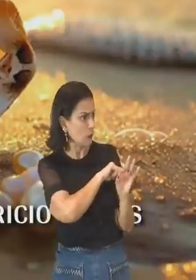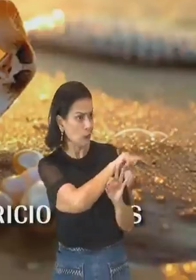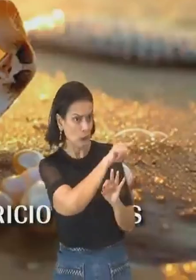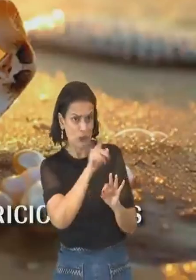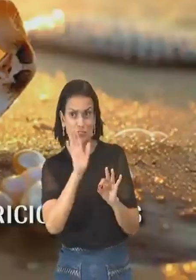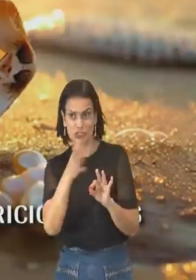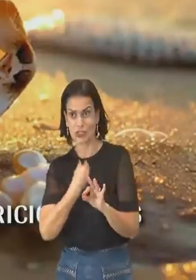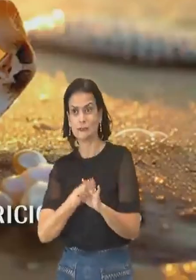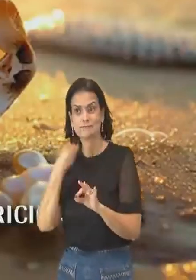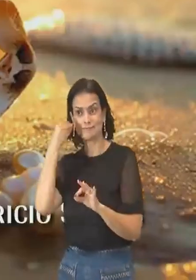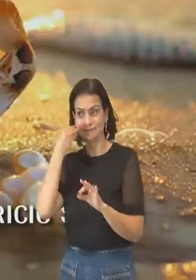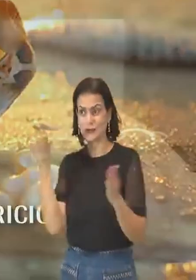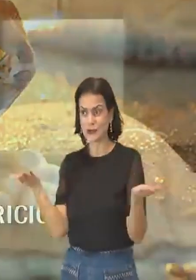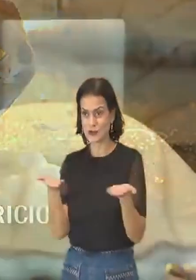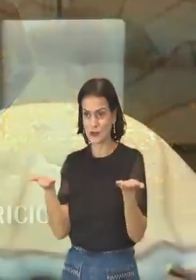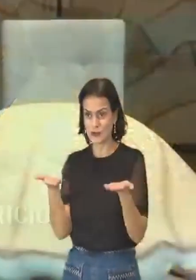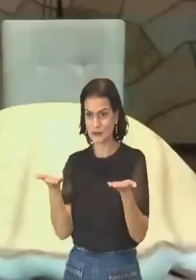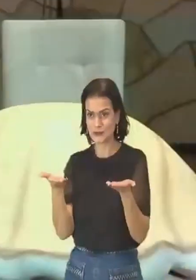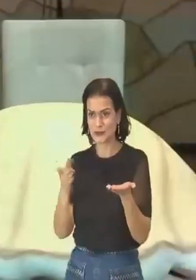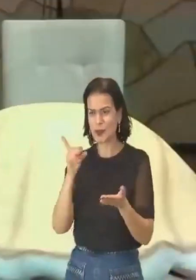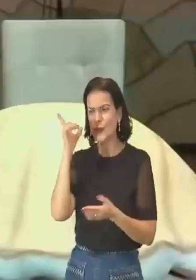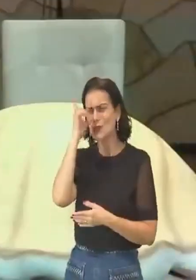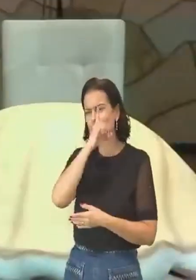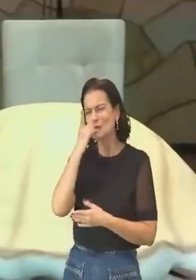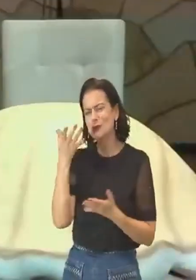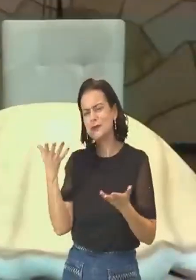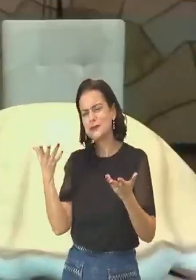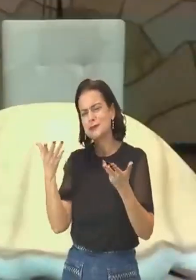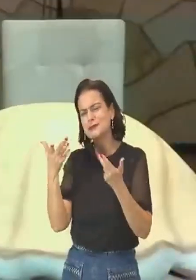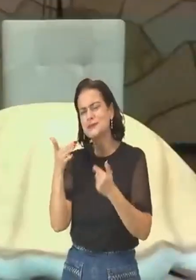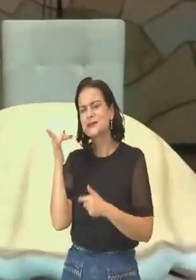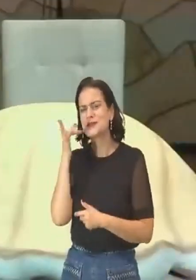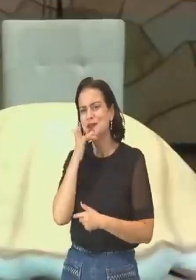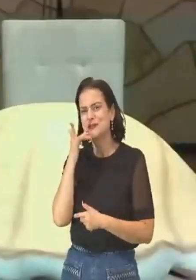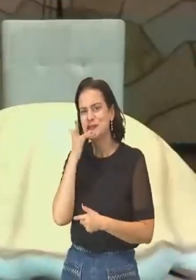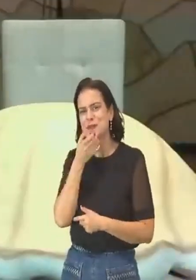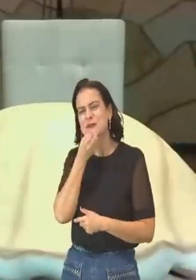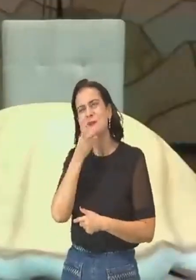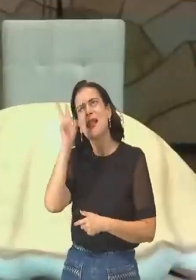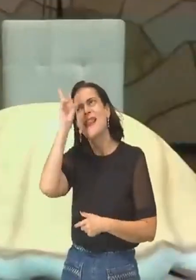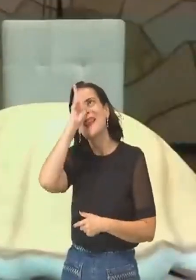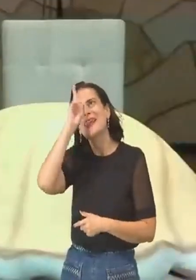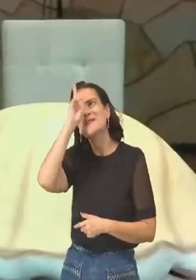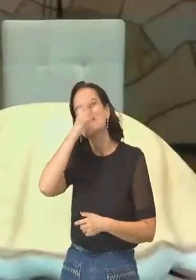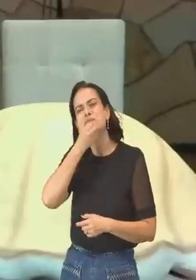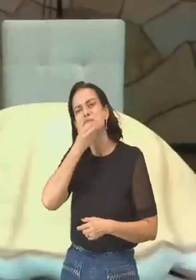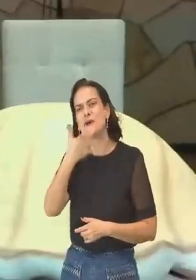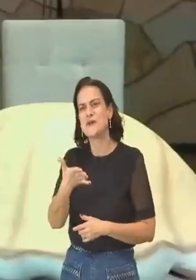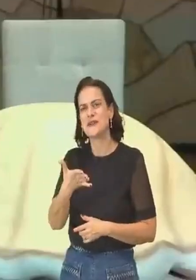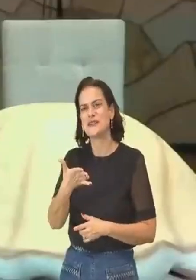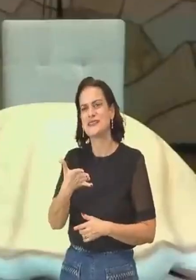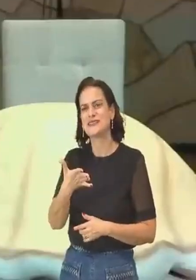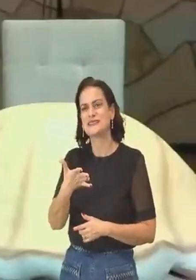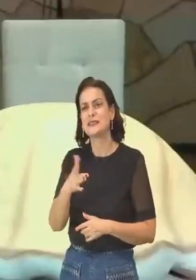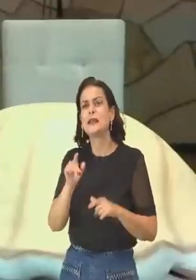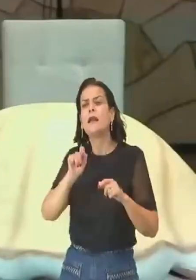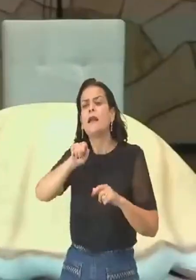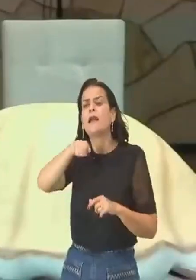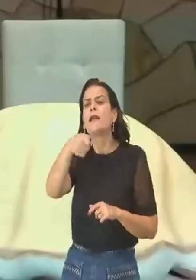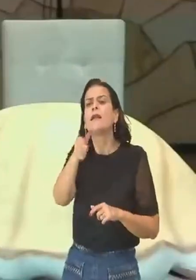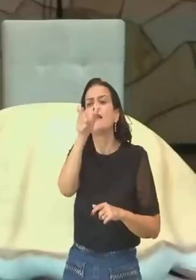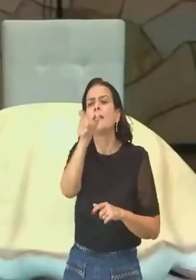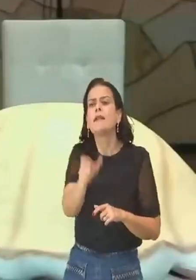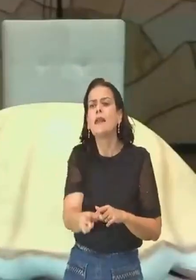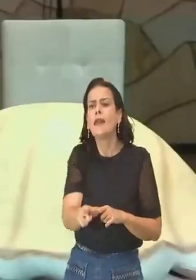estão vivendo conosco. Que seja um domingo agradável, de boas lembranças sobre quem